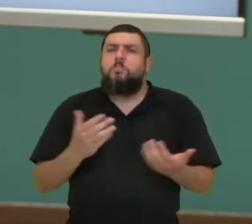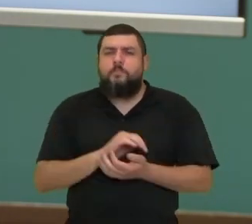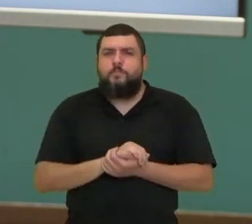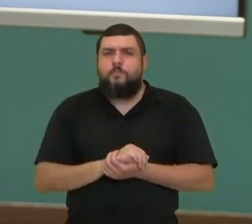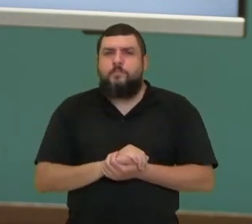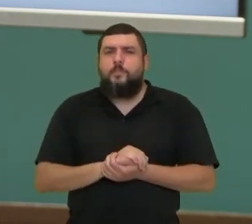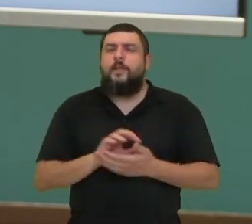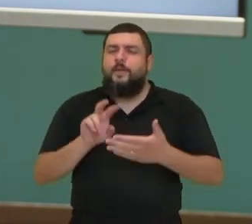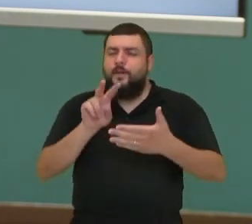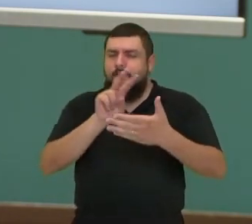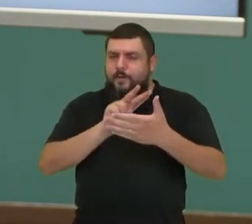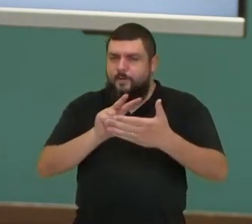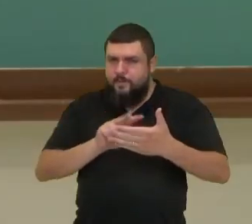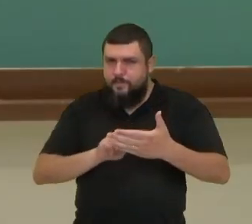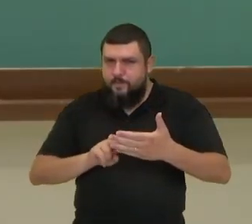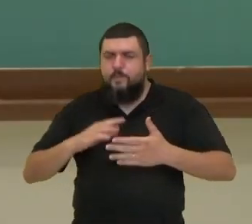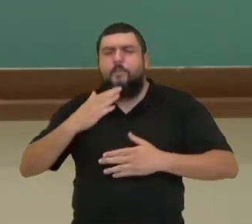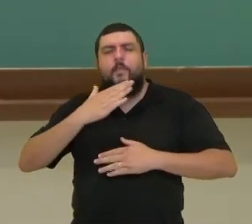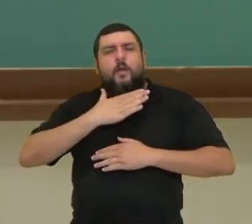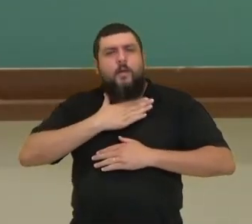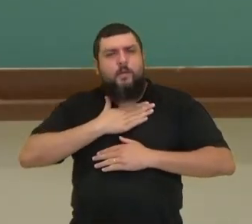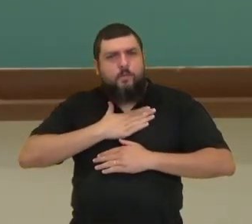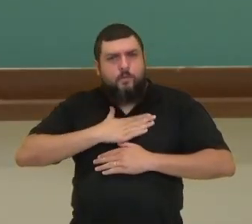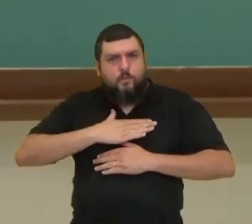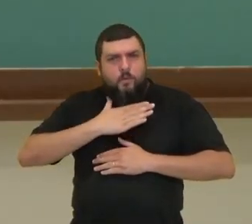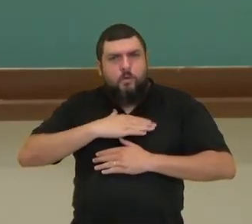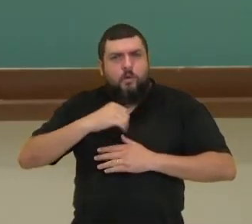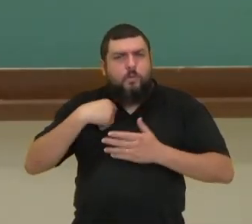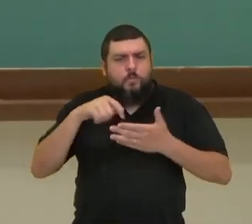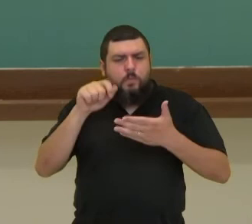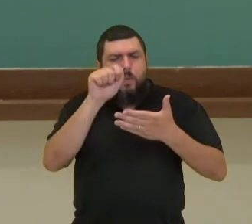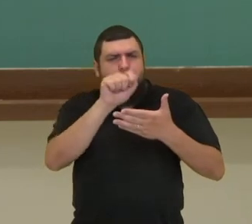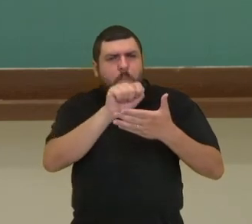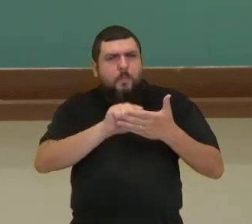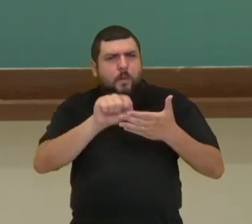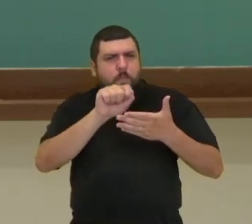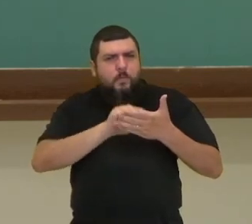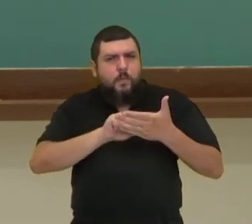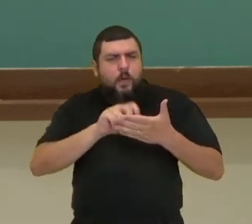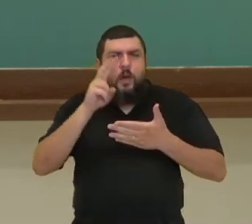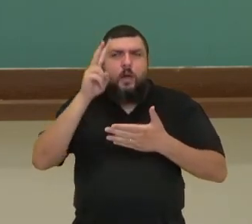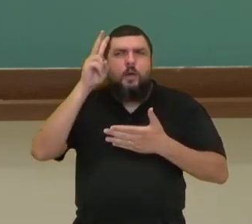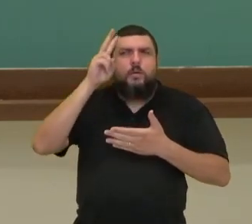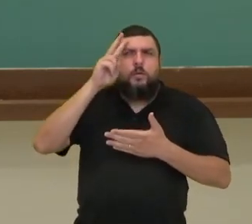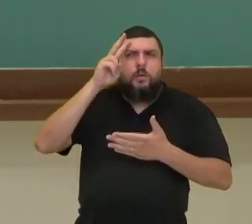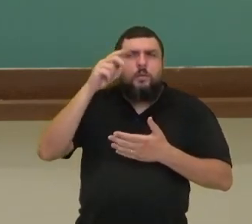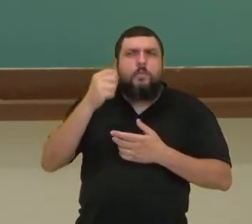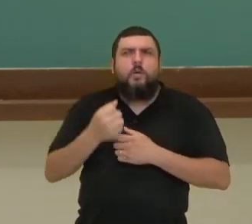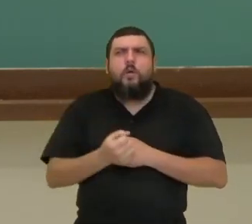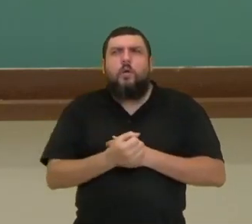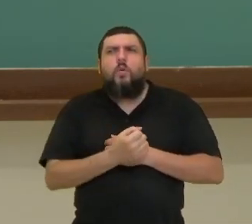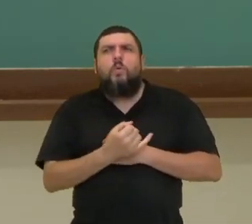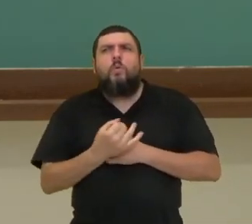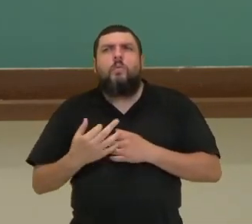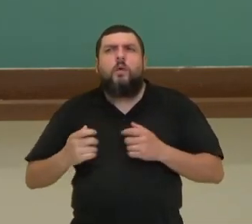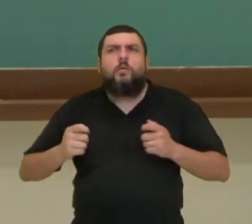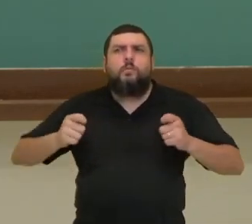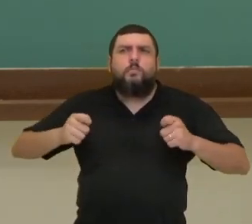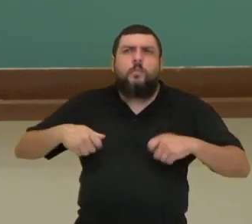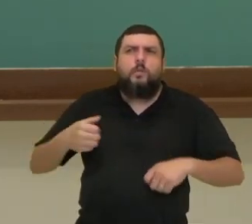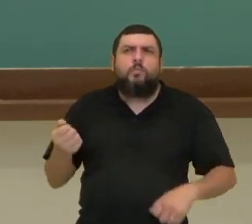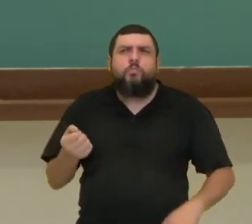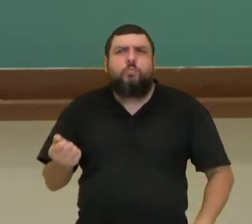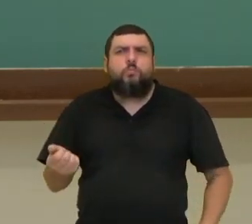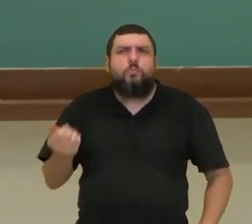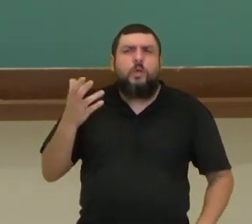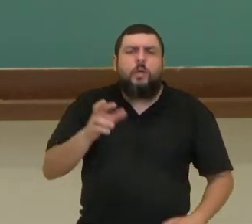leiam o exercício, interpretem direitinho, né? Lembra quais são as possibilidades de um dado